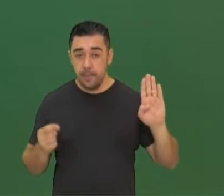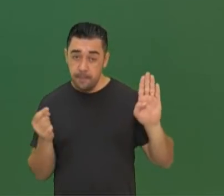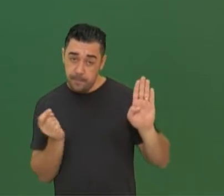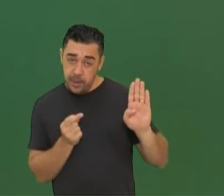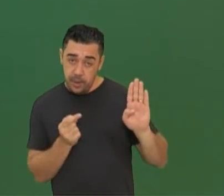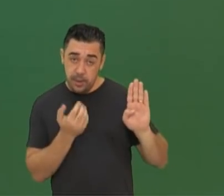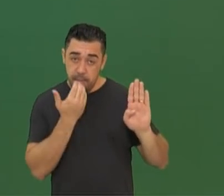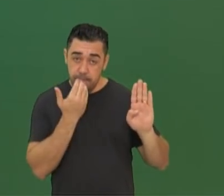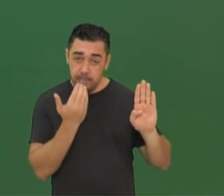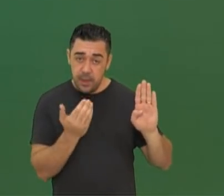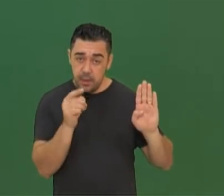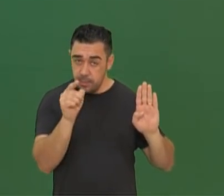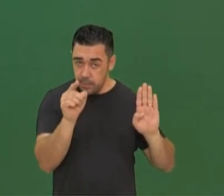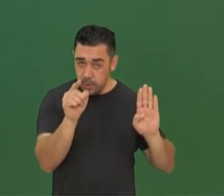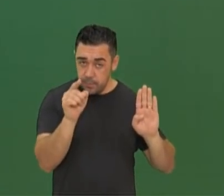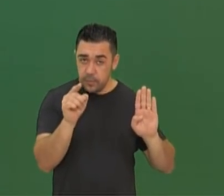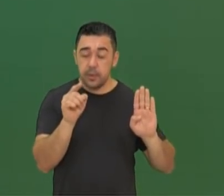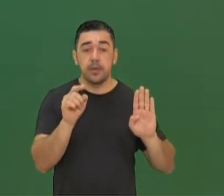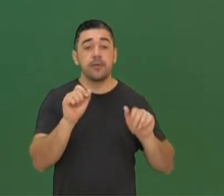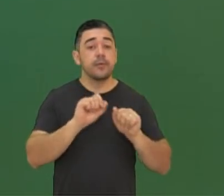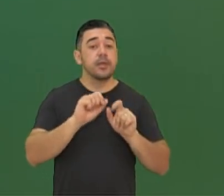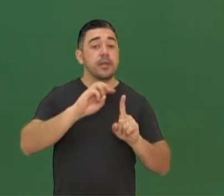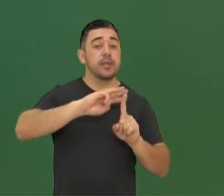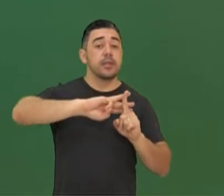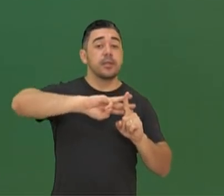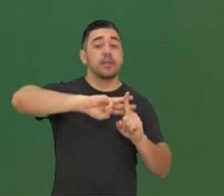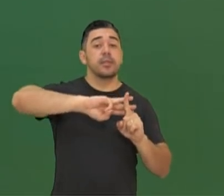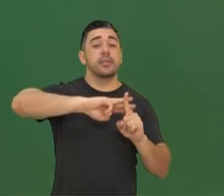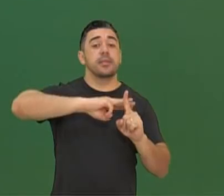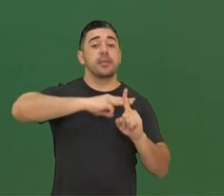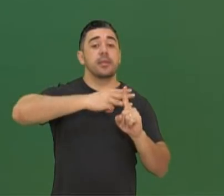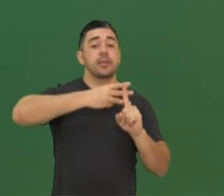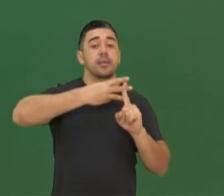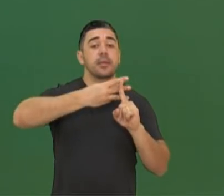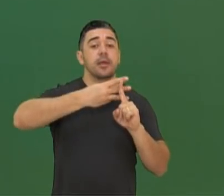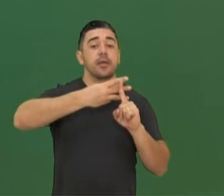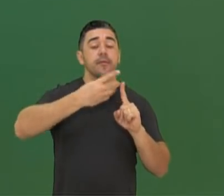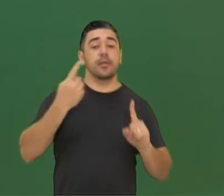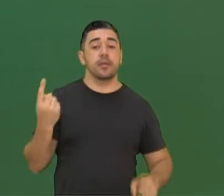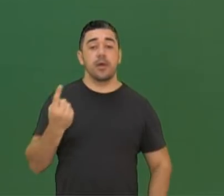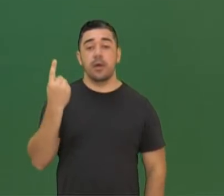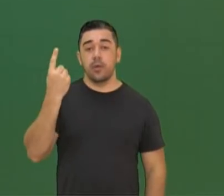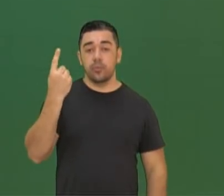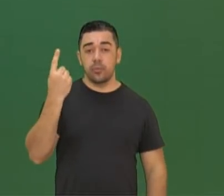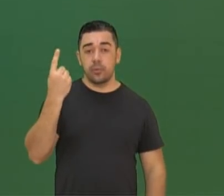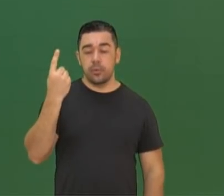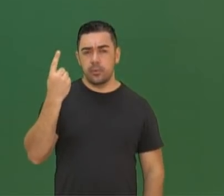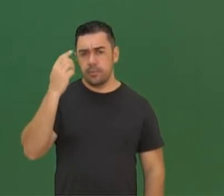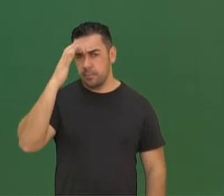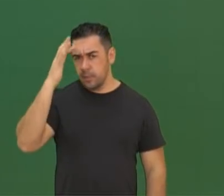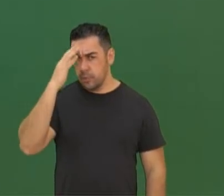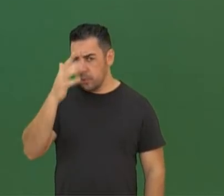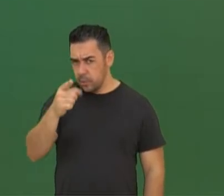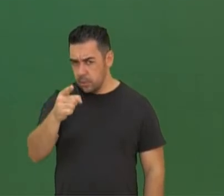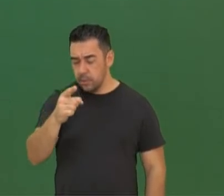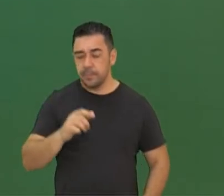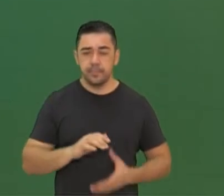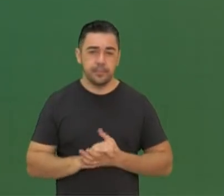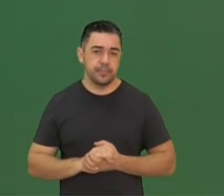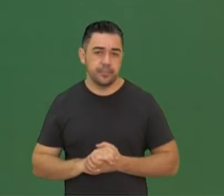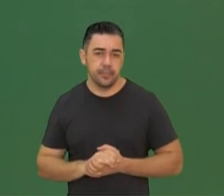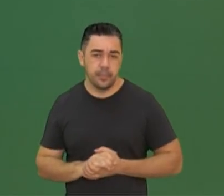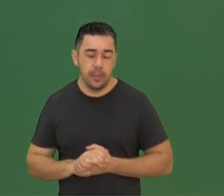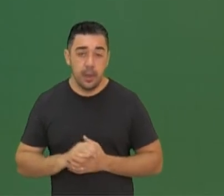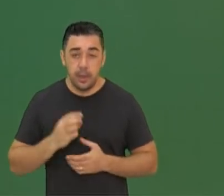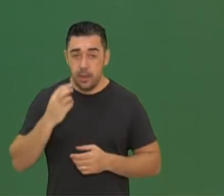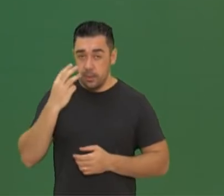ele pede para você triplicar a altura. O que vai acontecer se você triplicar a altura? Imagina comigo. Se eu triplicar a